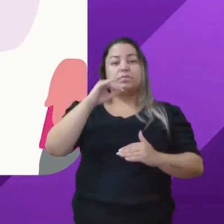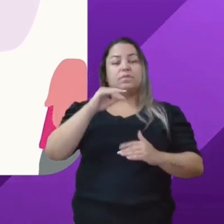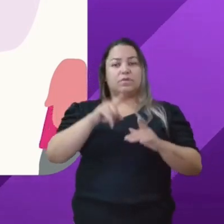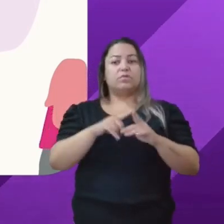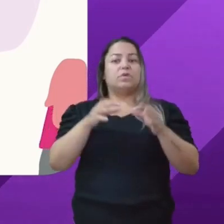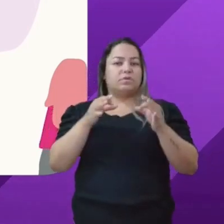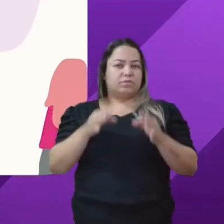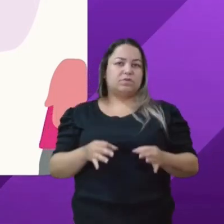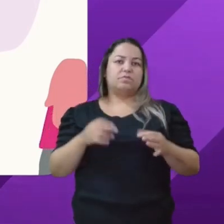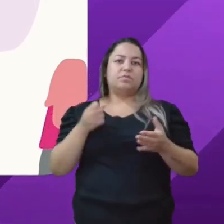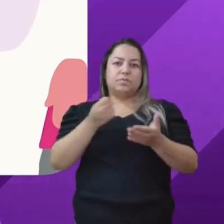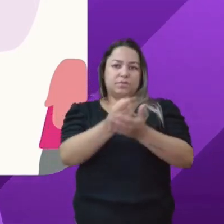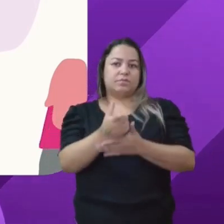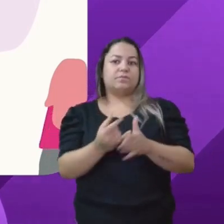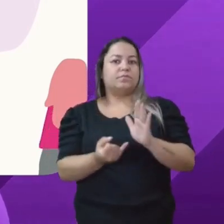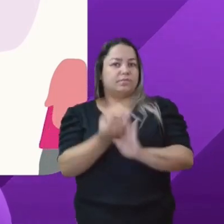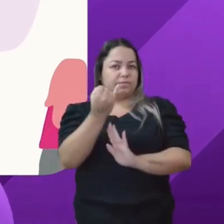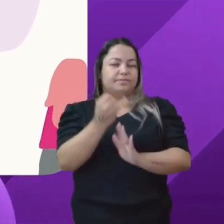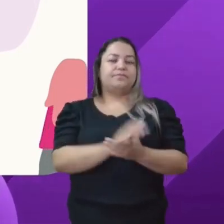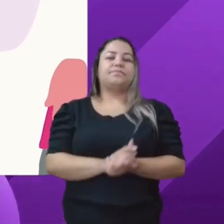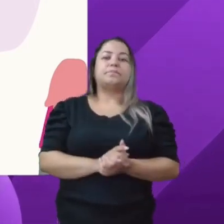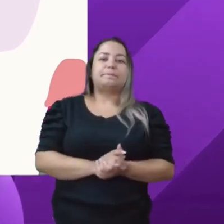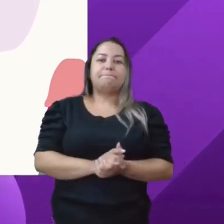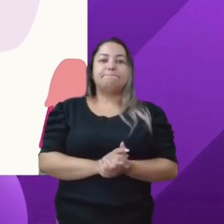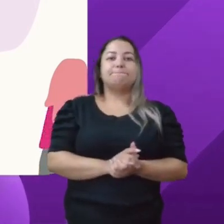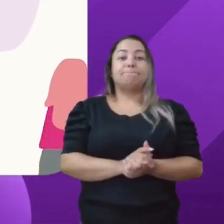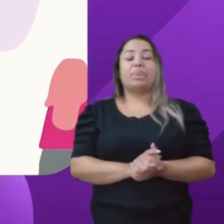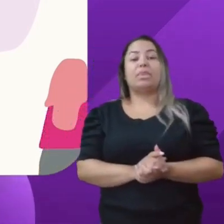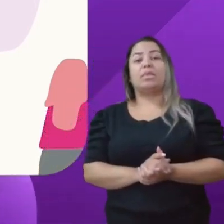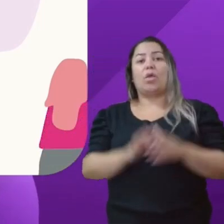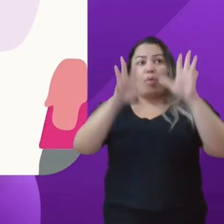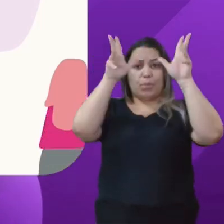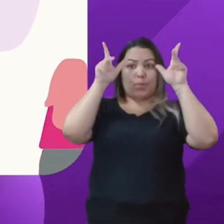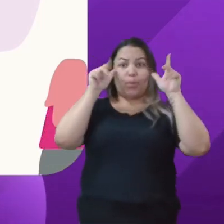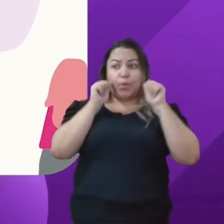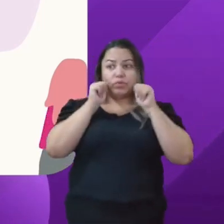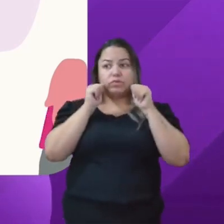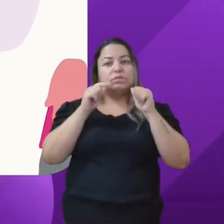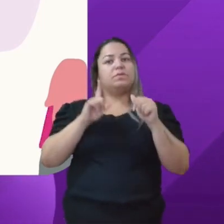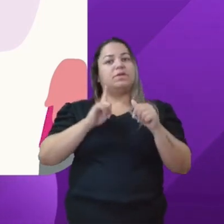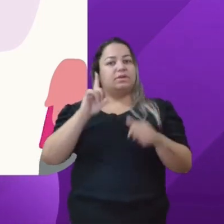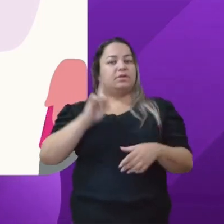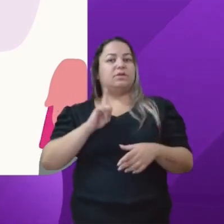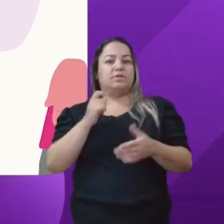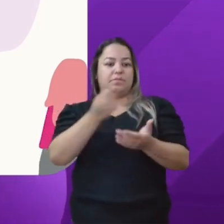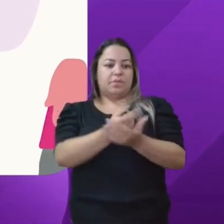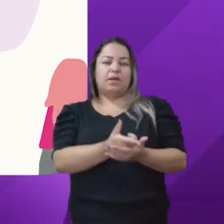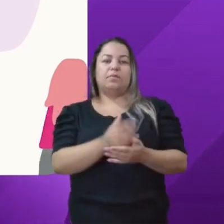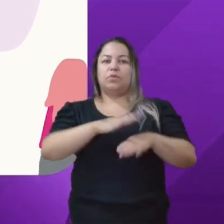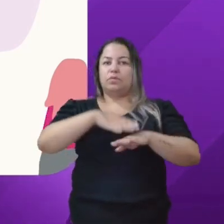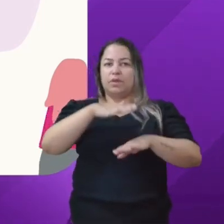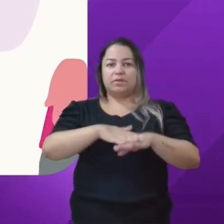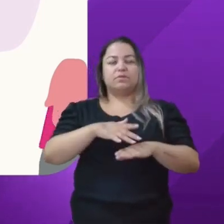pague mais tributos, por exemplo, o imposto de renda. Em tese, ele vai variar de acordo com a sua renda. Quem ganha mais dinheiro paga mais, quem